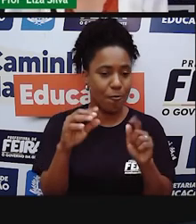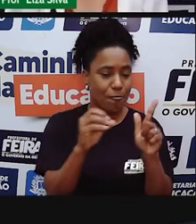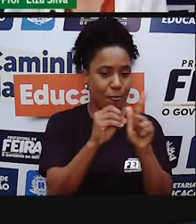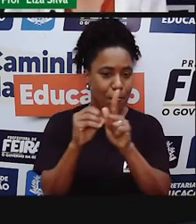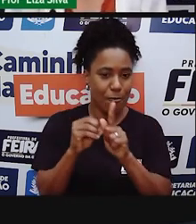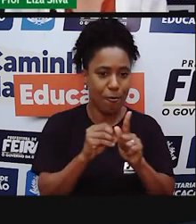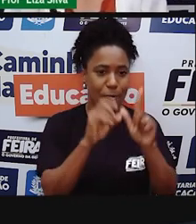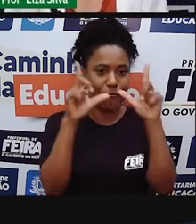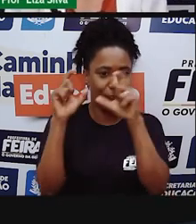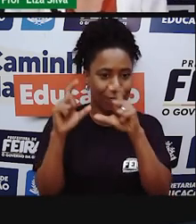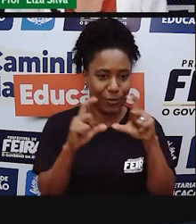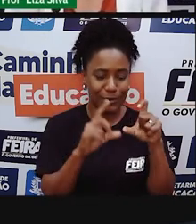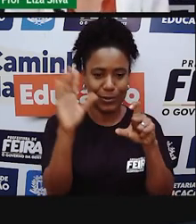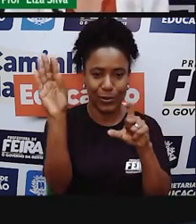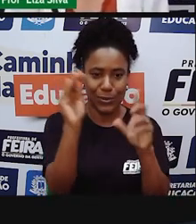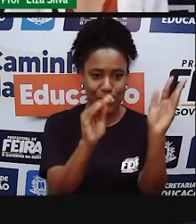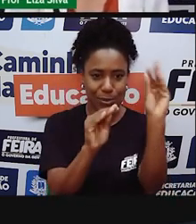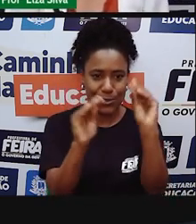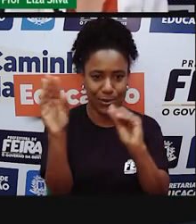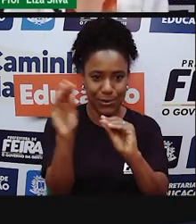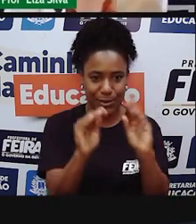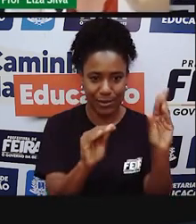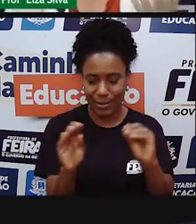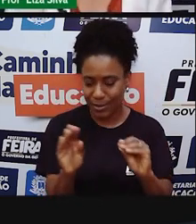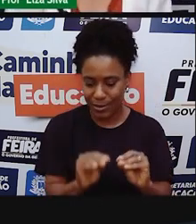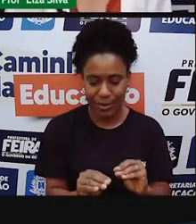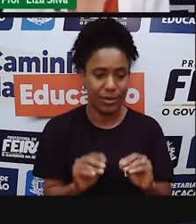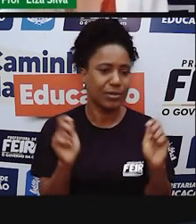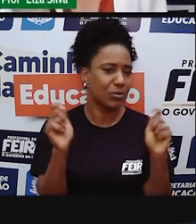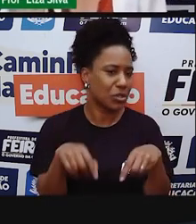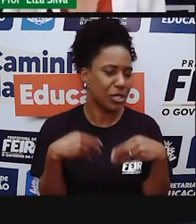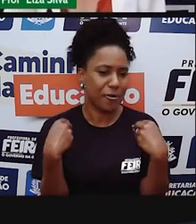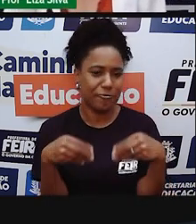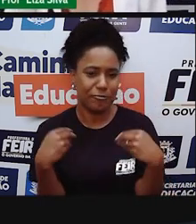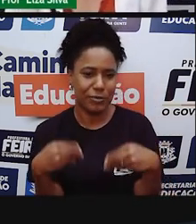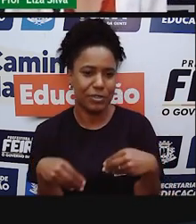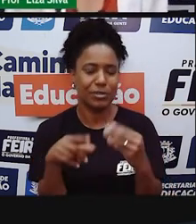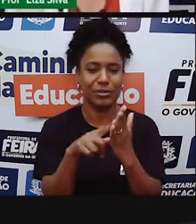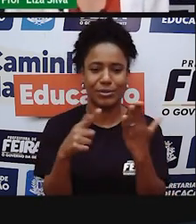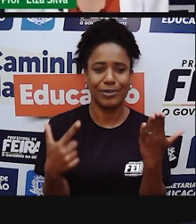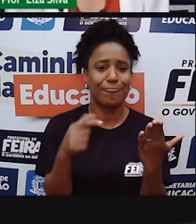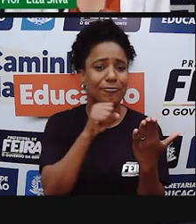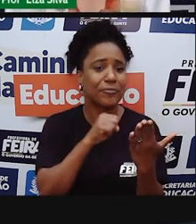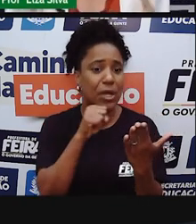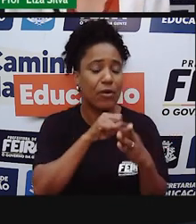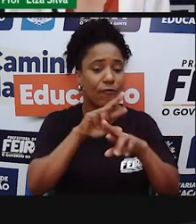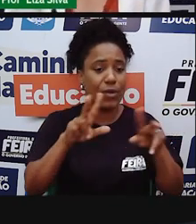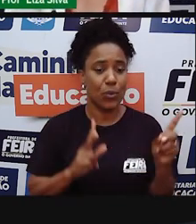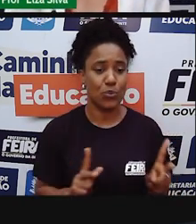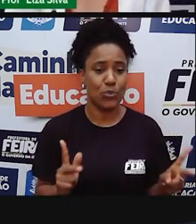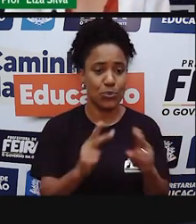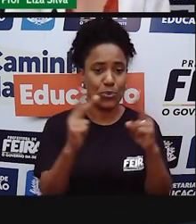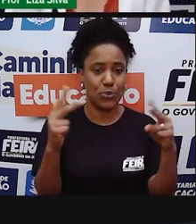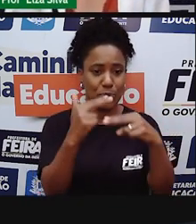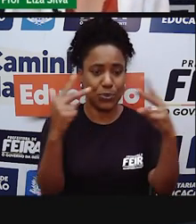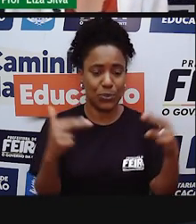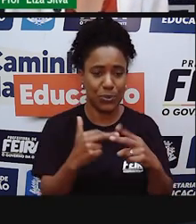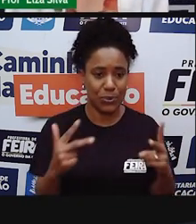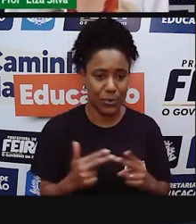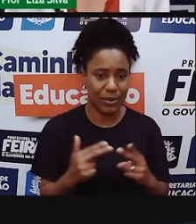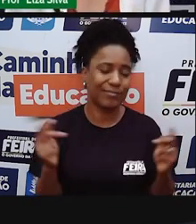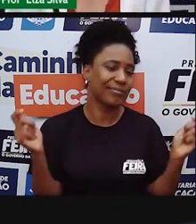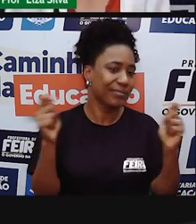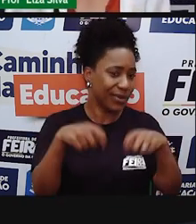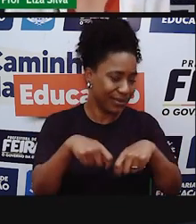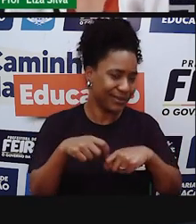Google Imagens. Vocês também em casa podem usar revistas, jornais velhos, que vocês não precisam mais utilizar,